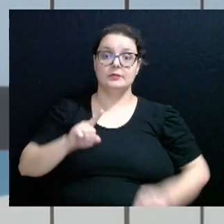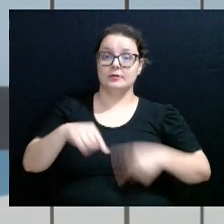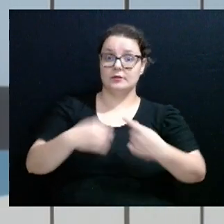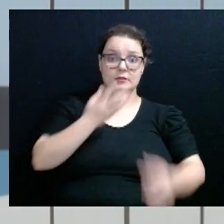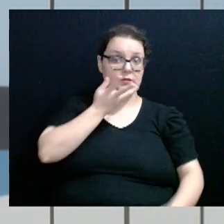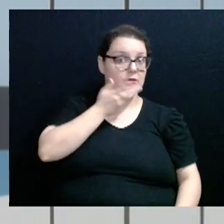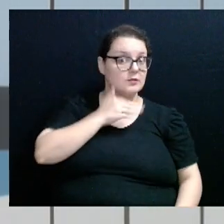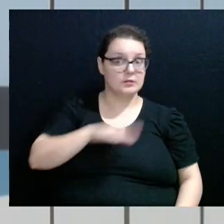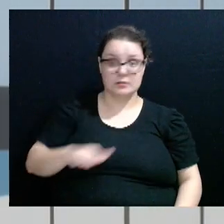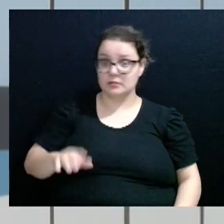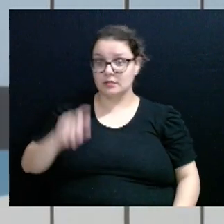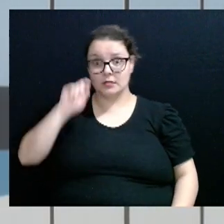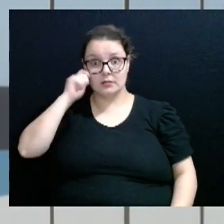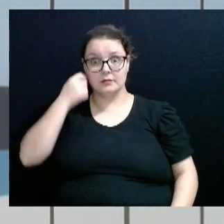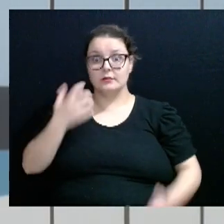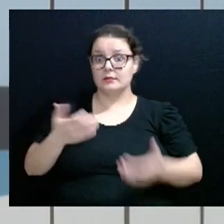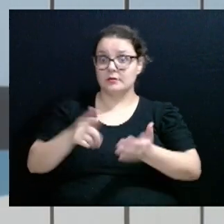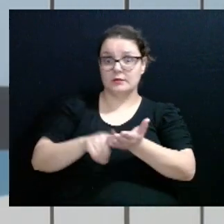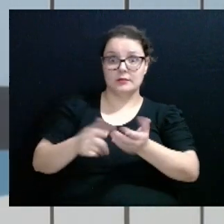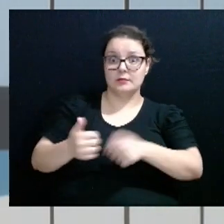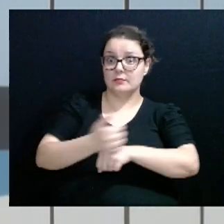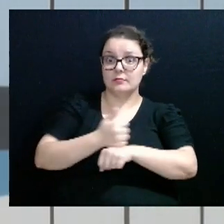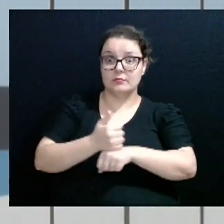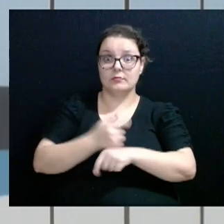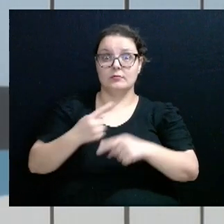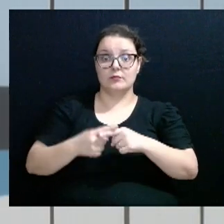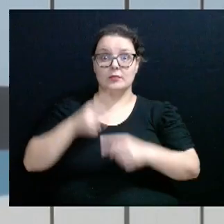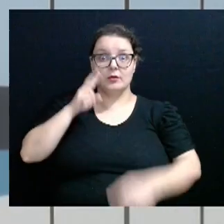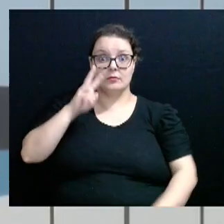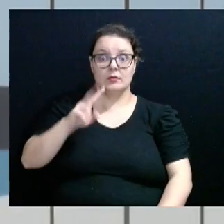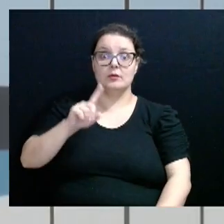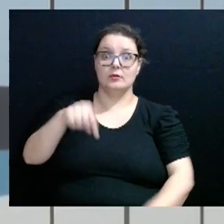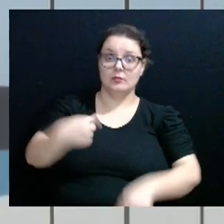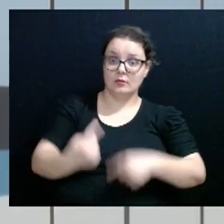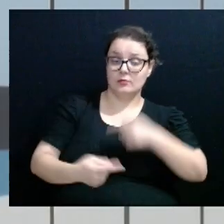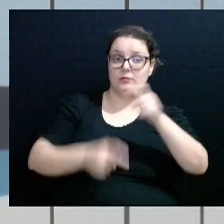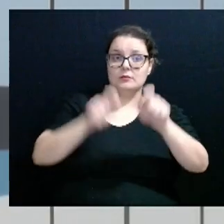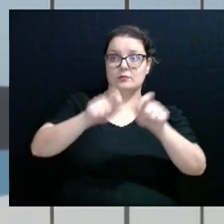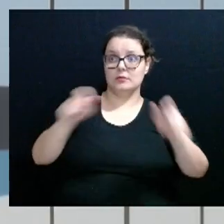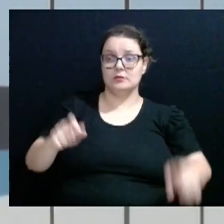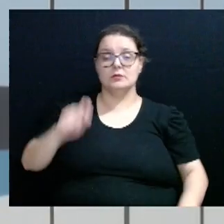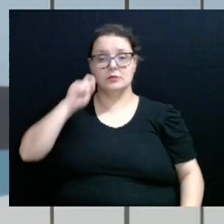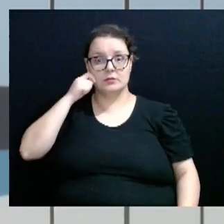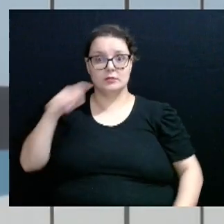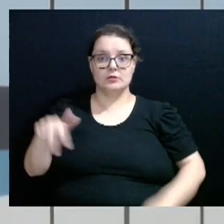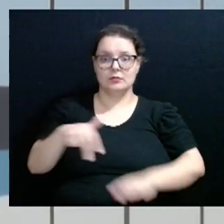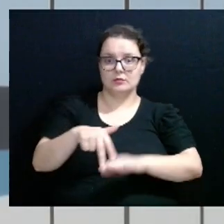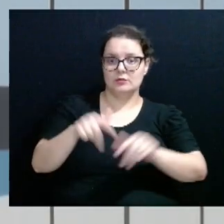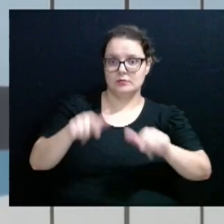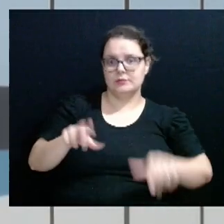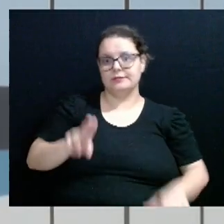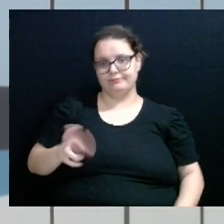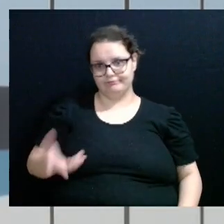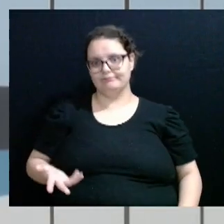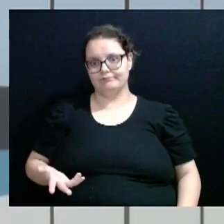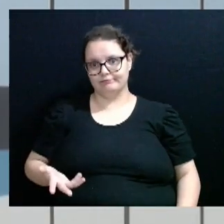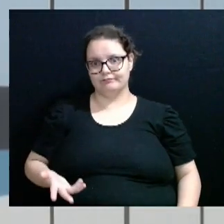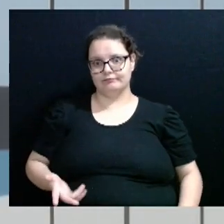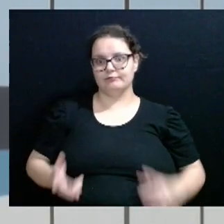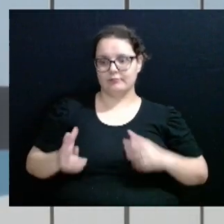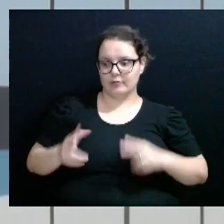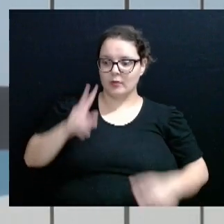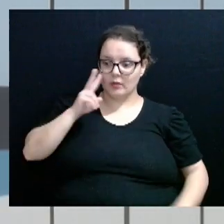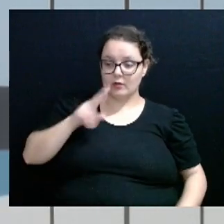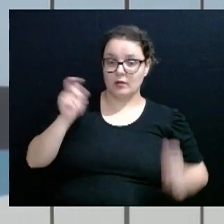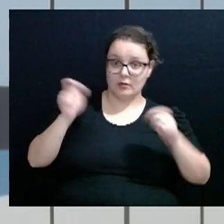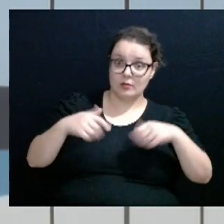fazer jornalismo porque elas veem outras pessoas negras ocupando esse espaço. É a questão de ver que é possível, né? Então,